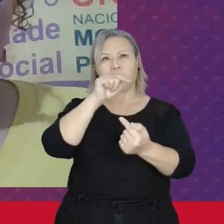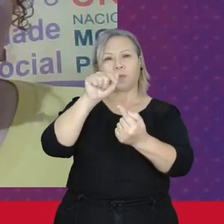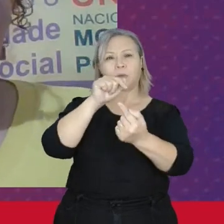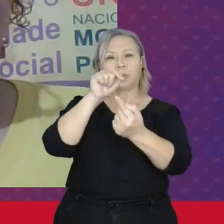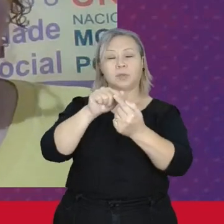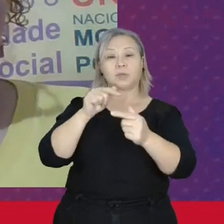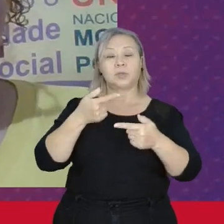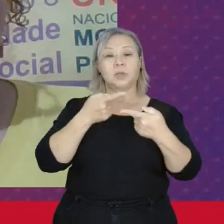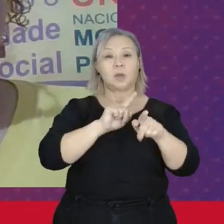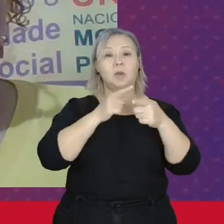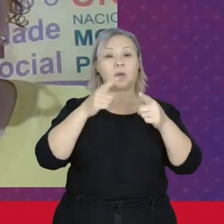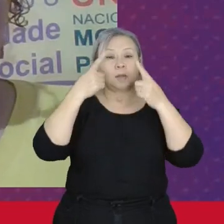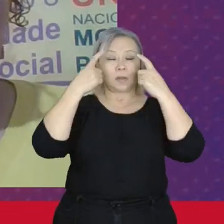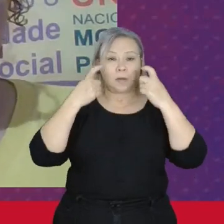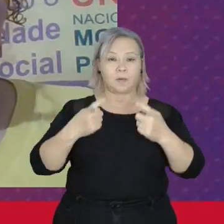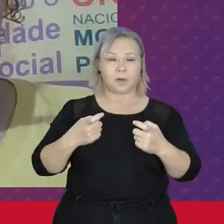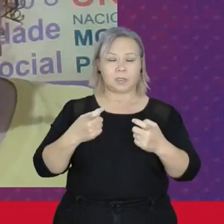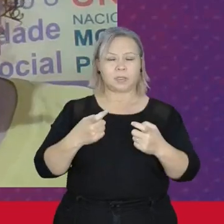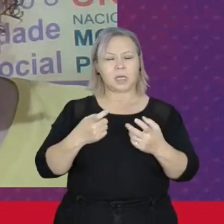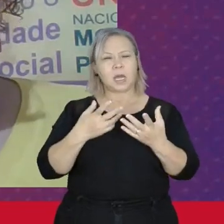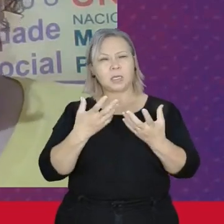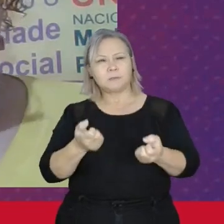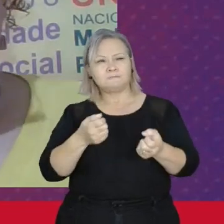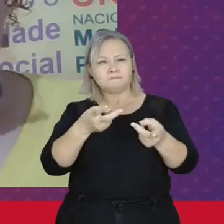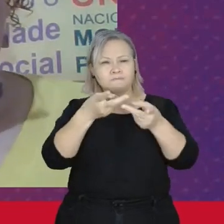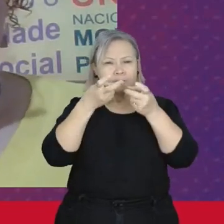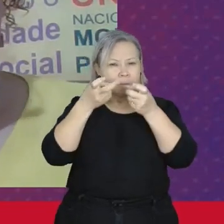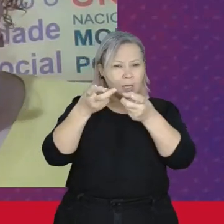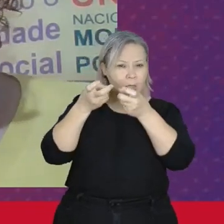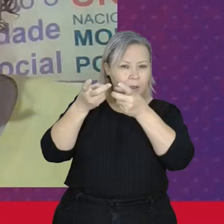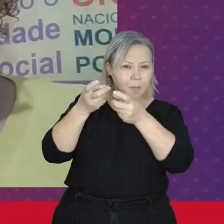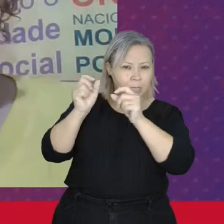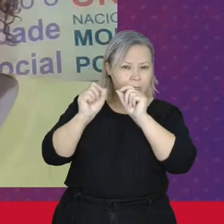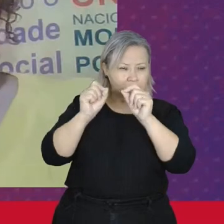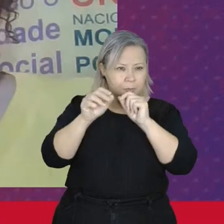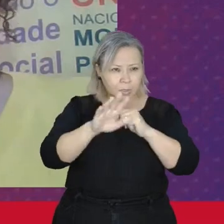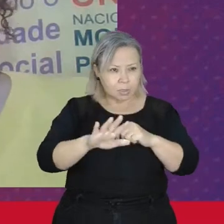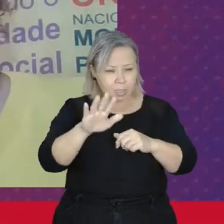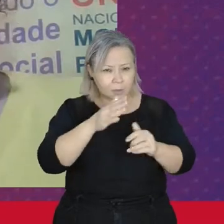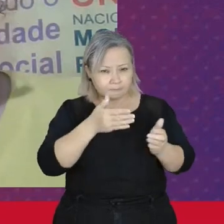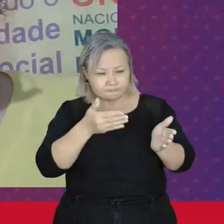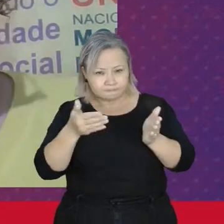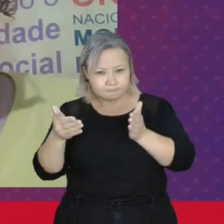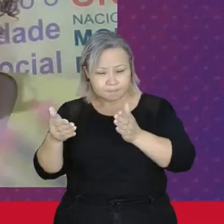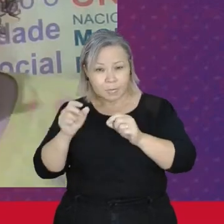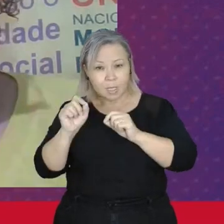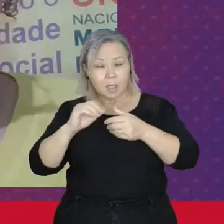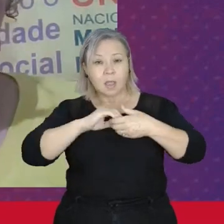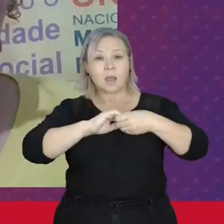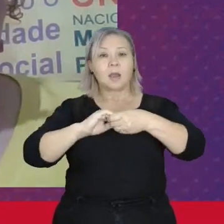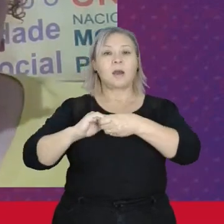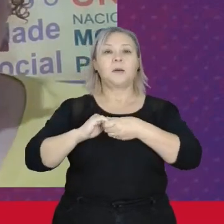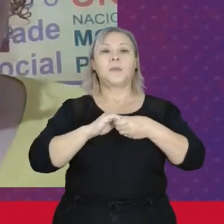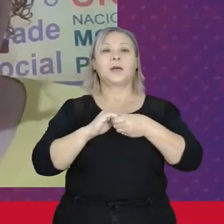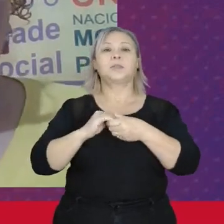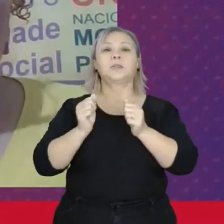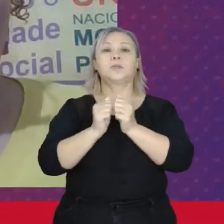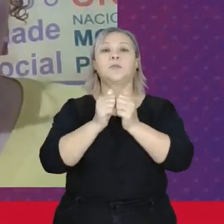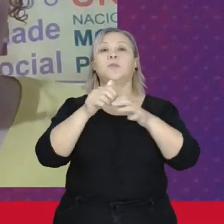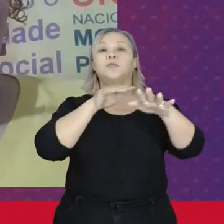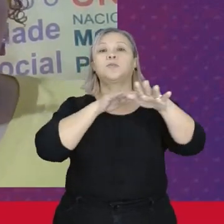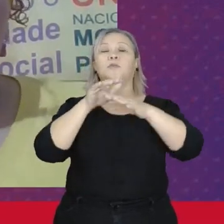combater a violência, mas aí nós fomos percebendo, né, nesse meio tempo, uma parceria grande com os